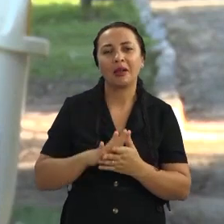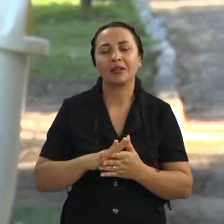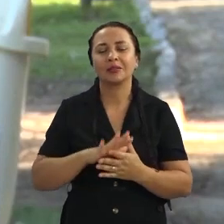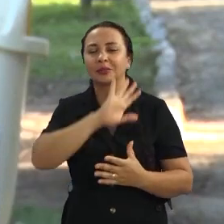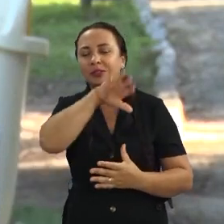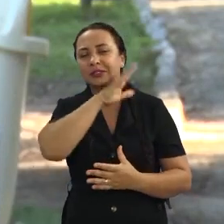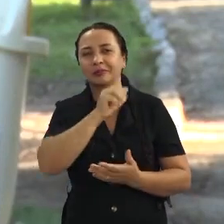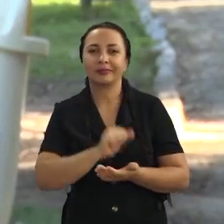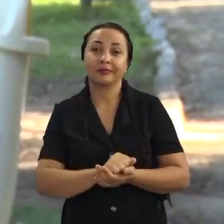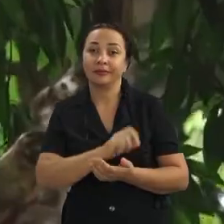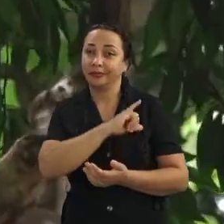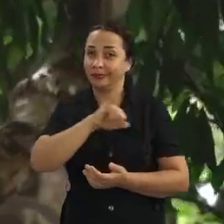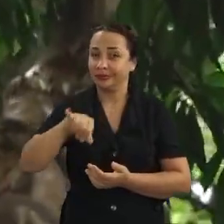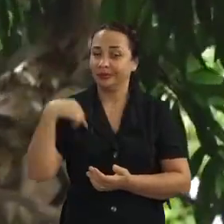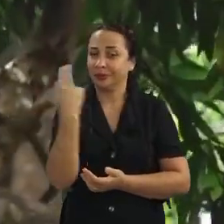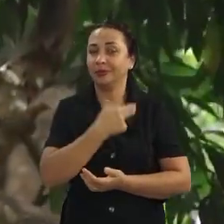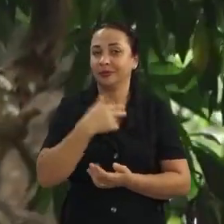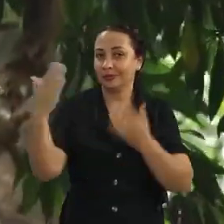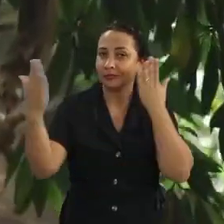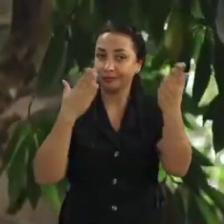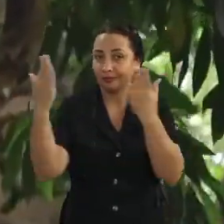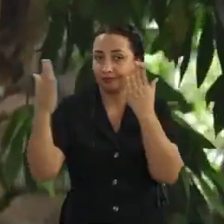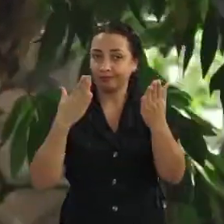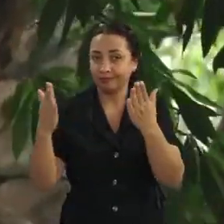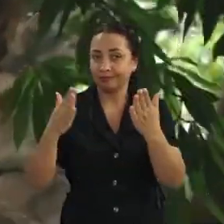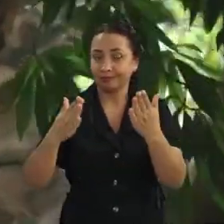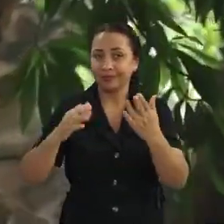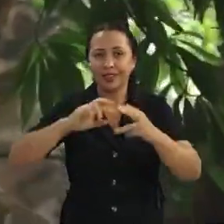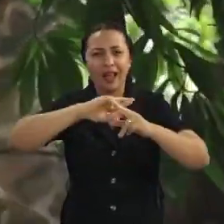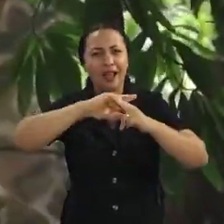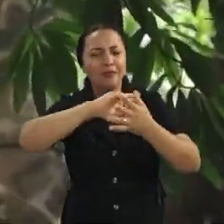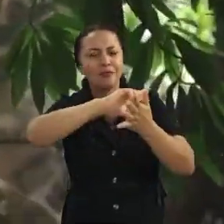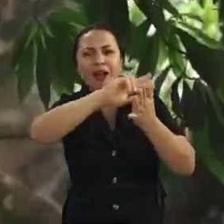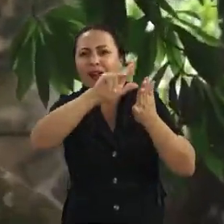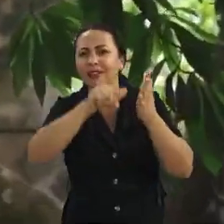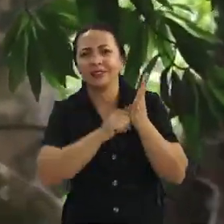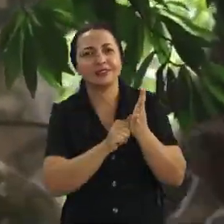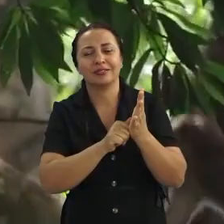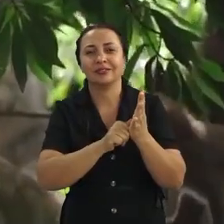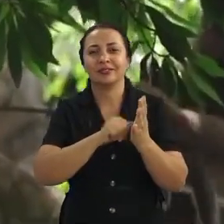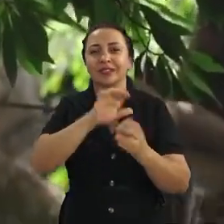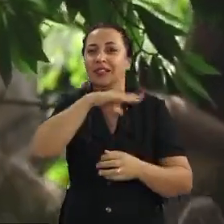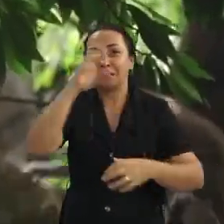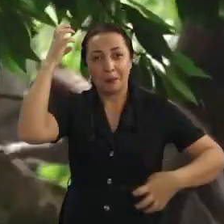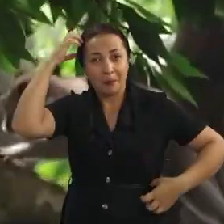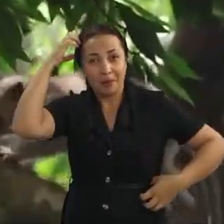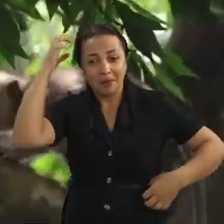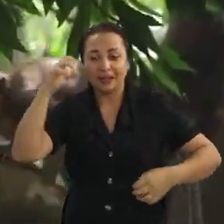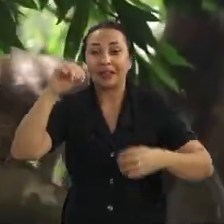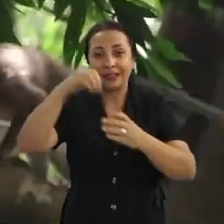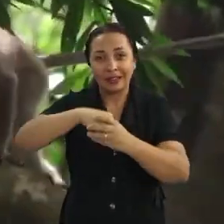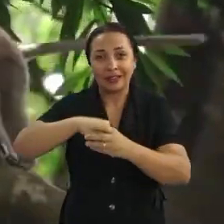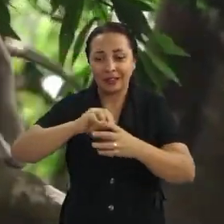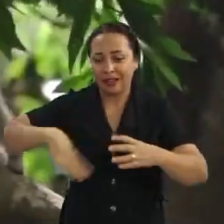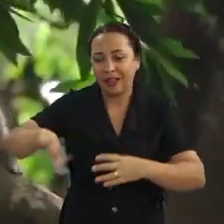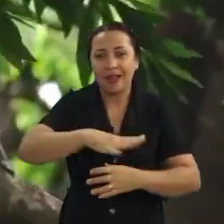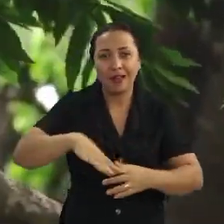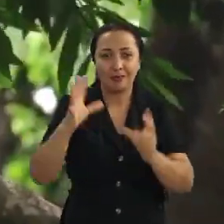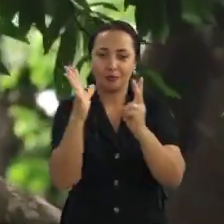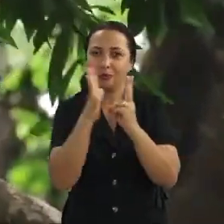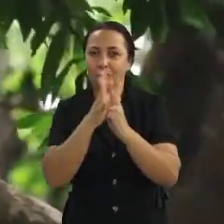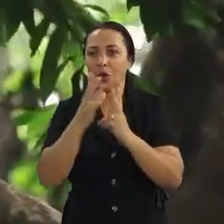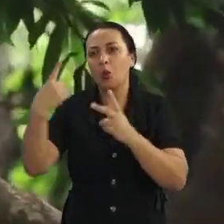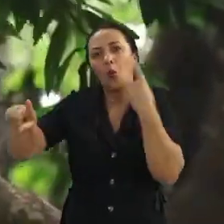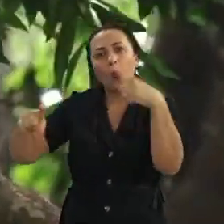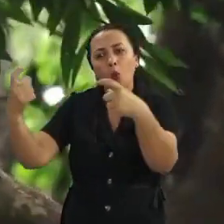aproximadamente das espécies se a gente comparar a diversidade de primatas dentro de áreas indígenas com